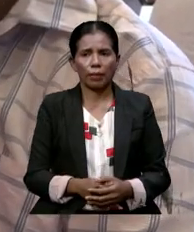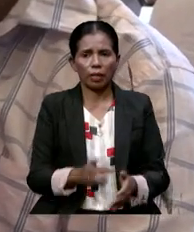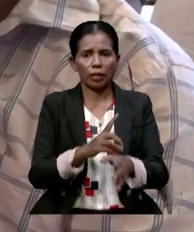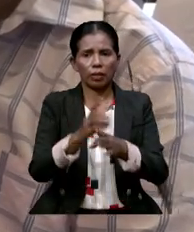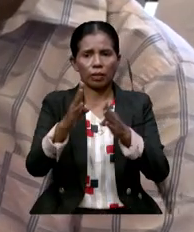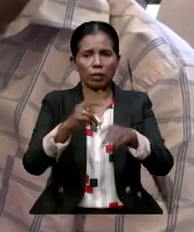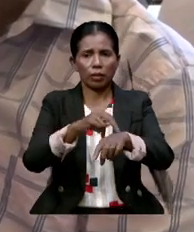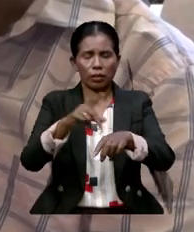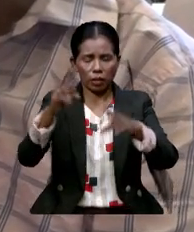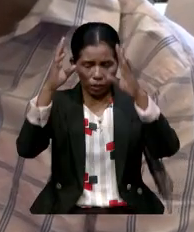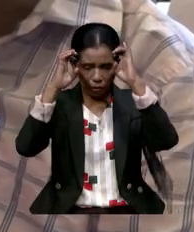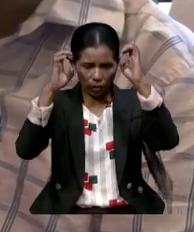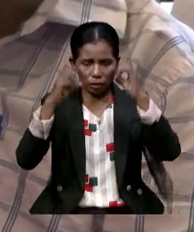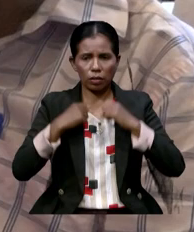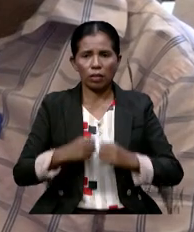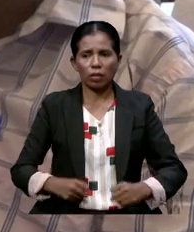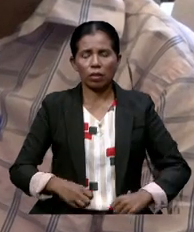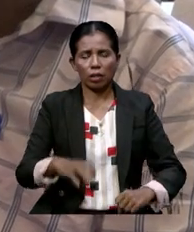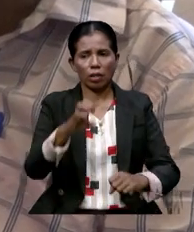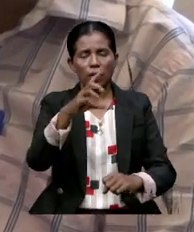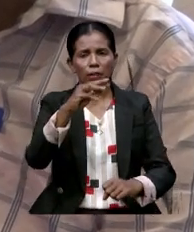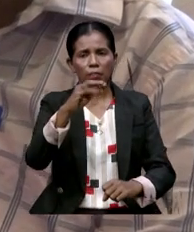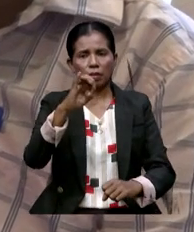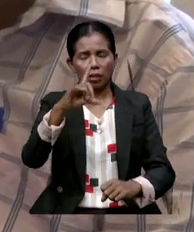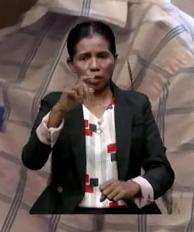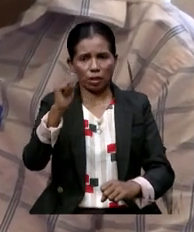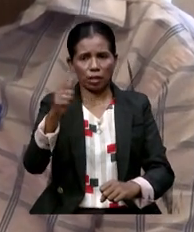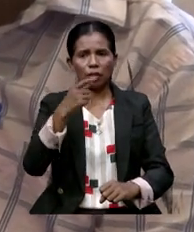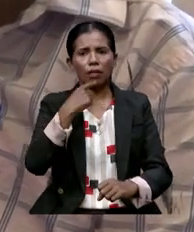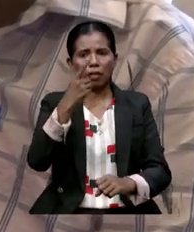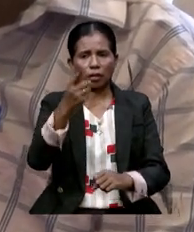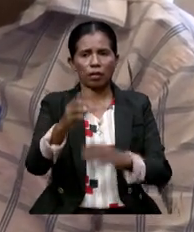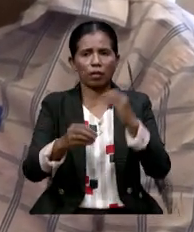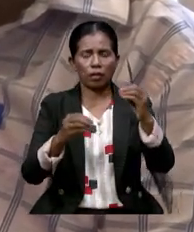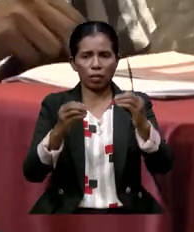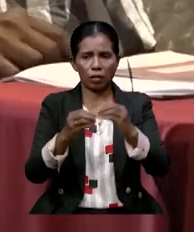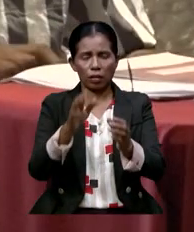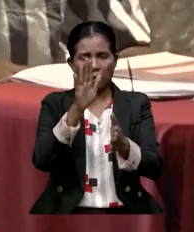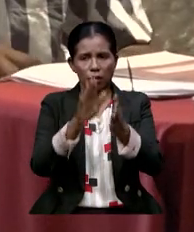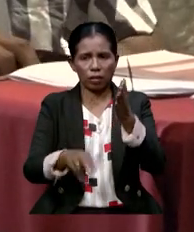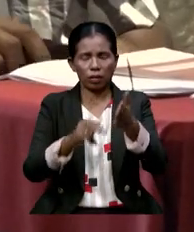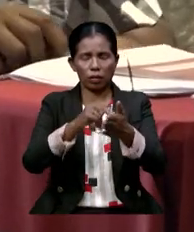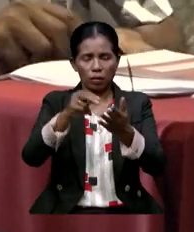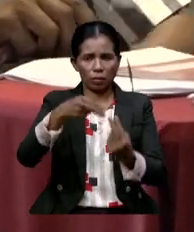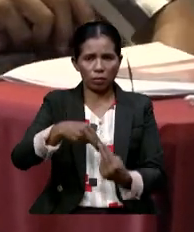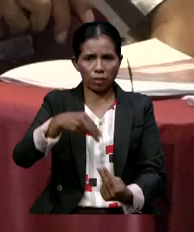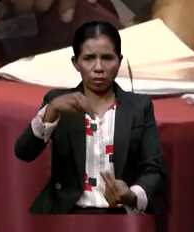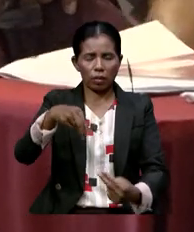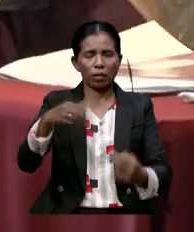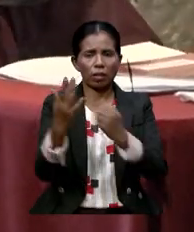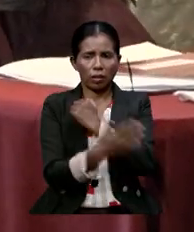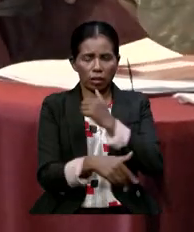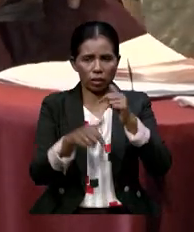de Educação Profissional Saúde, Emília de Jesus Alves Mendonça, ATT, além de reduzir o número de nutrição e a